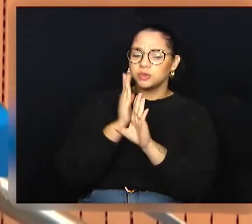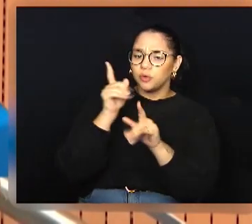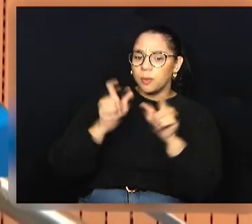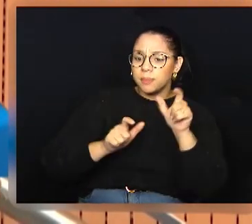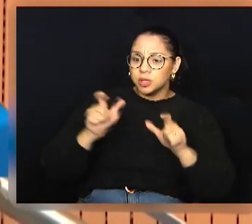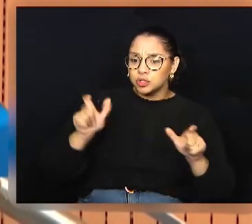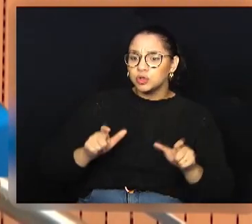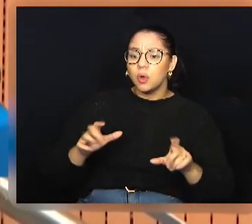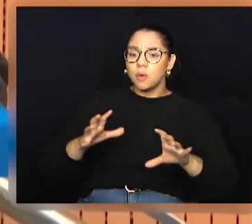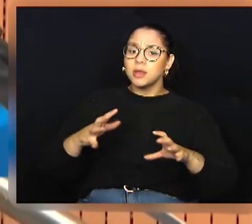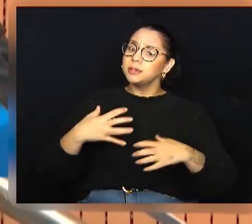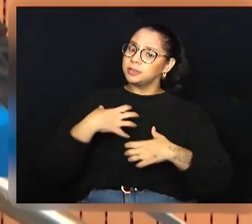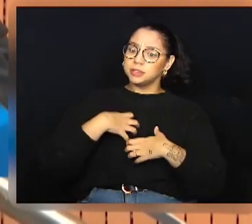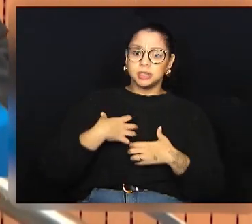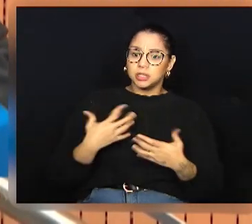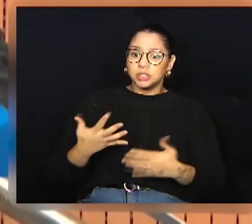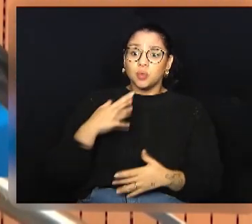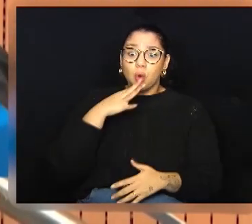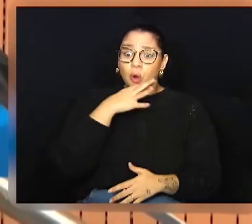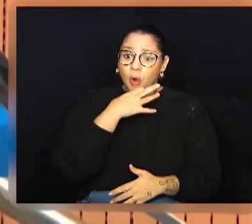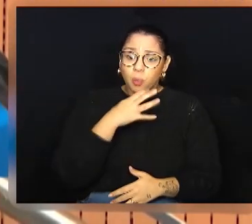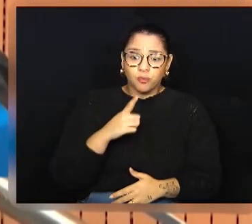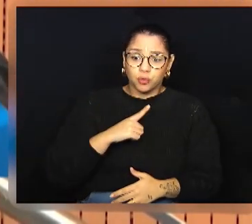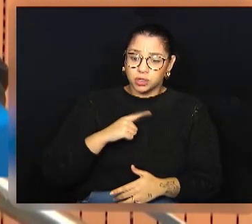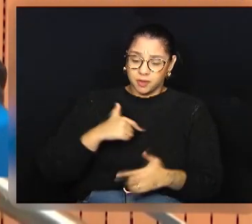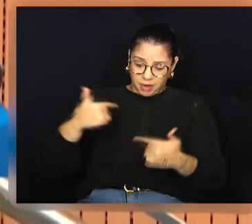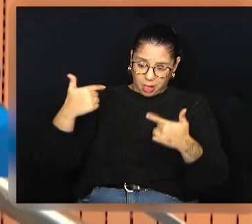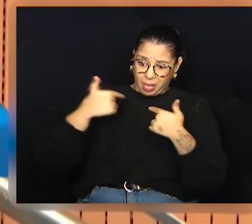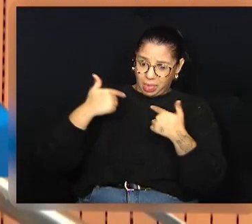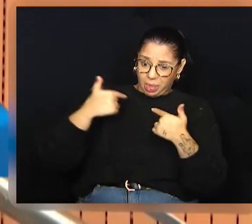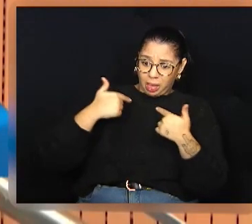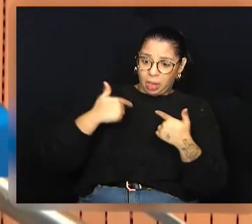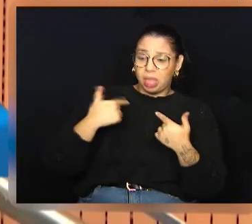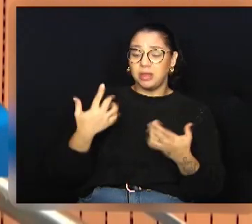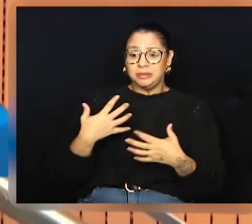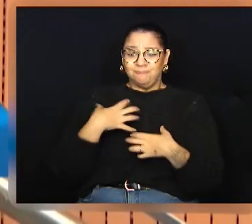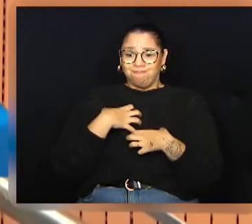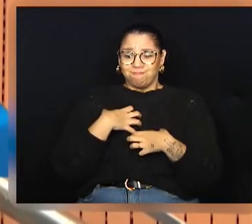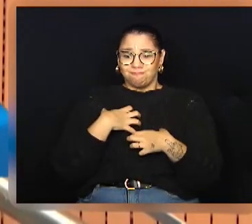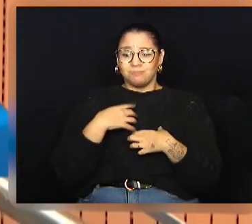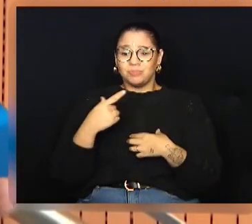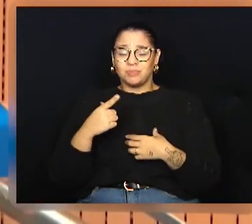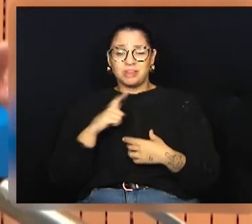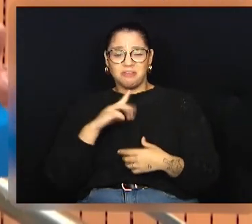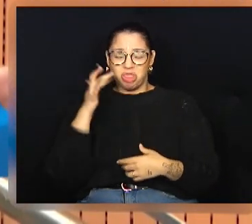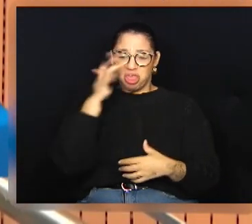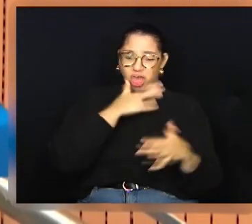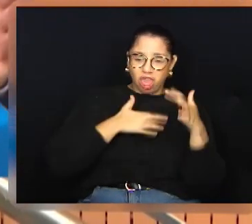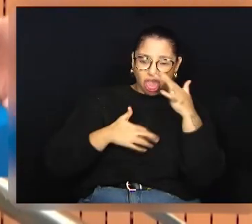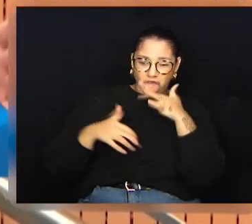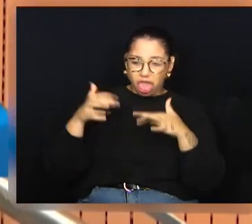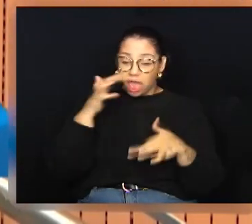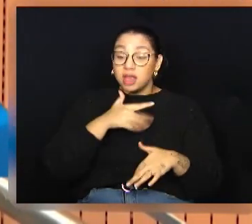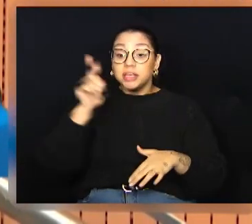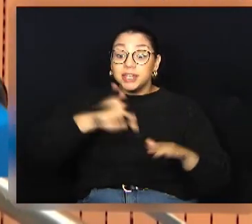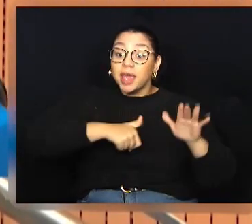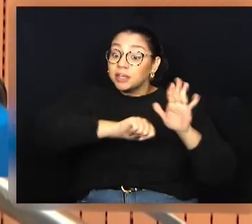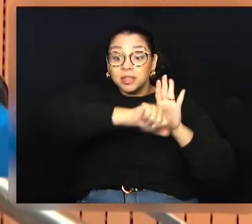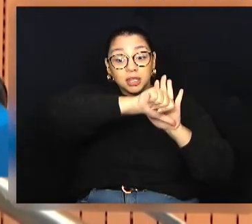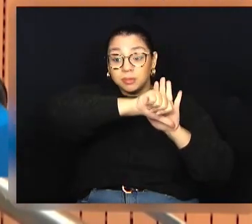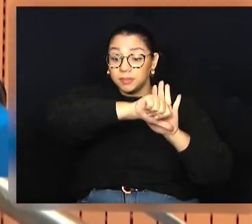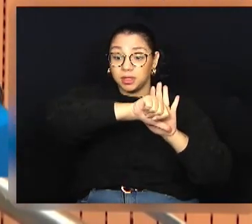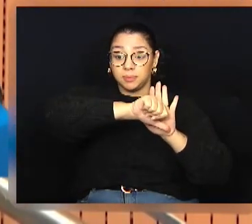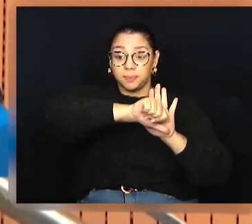se sentiu, obviamente, atingido por aquelas ofensas, que são crimes, são